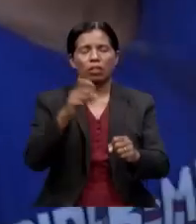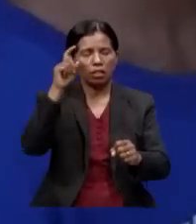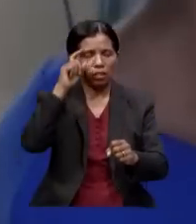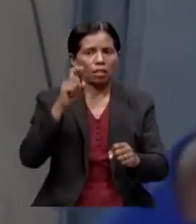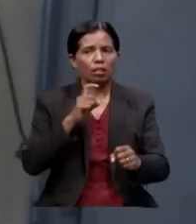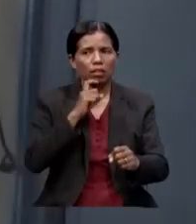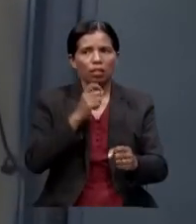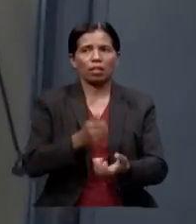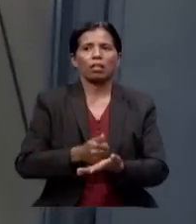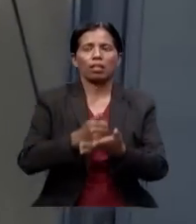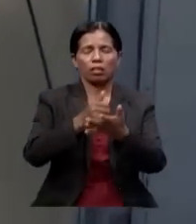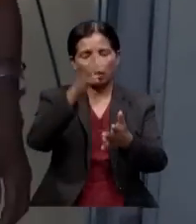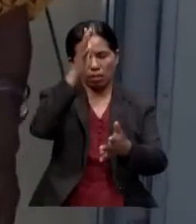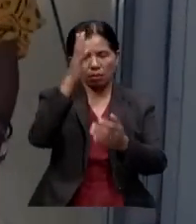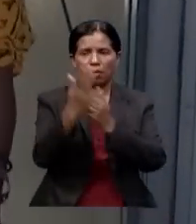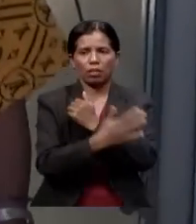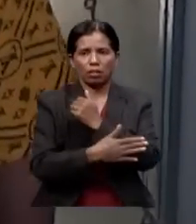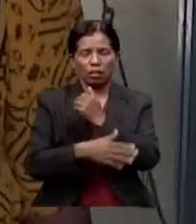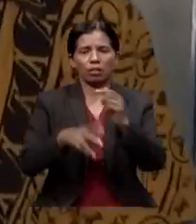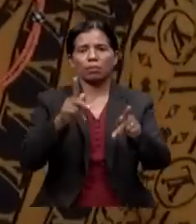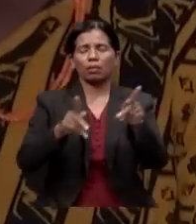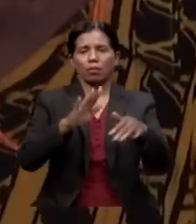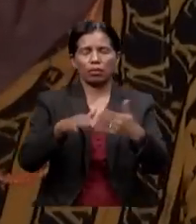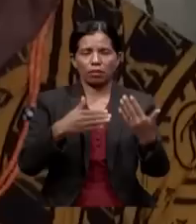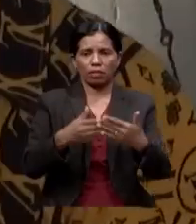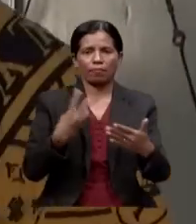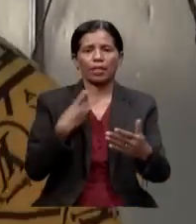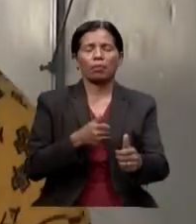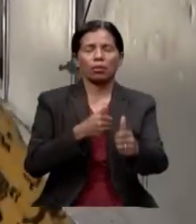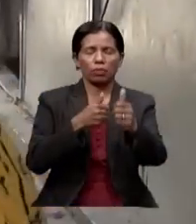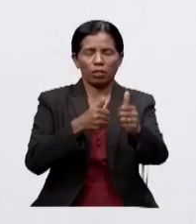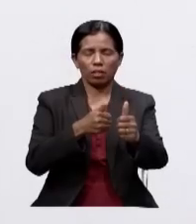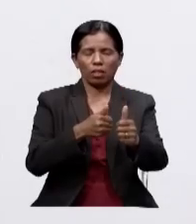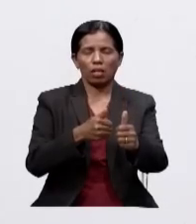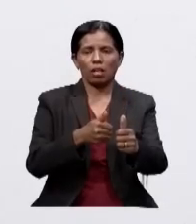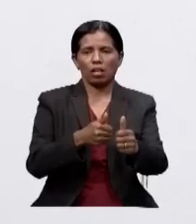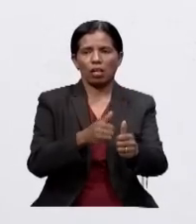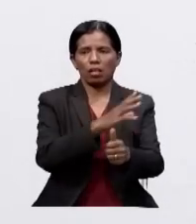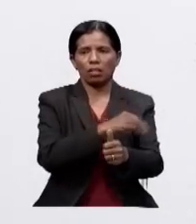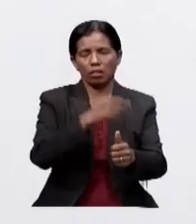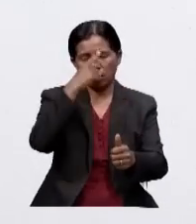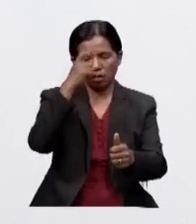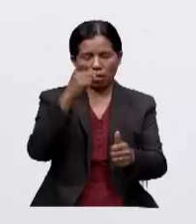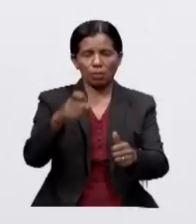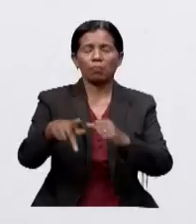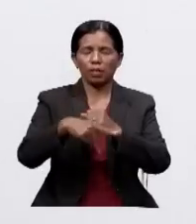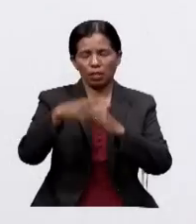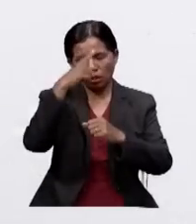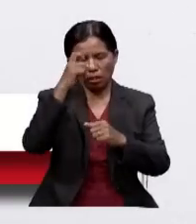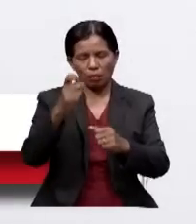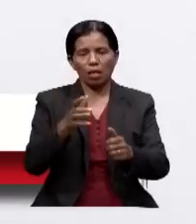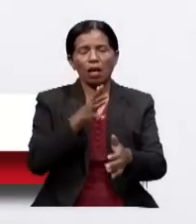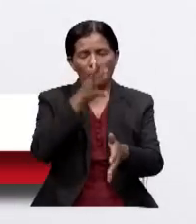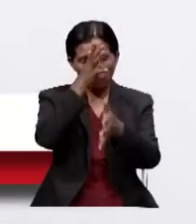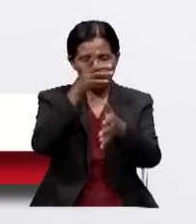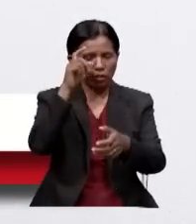ne, hanesan aman banasong, banya povo. Ami tuir abonana laos tamba partido, mai ve tamba abonana fo certeza ba mi kata